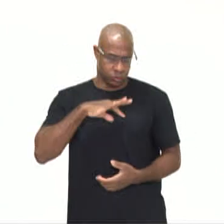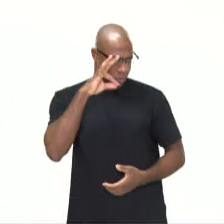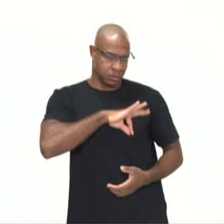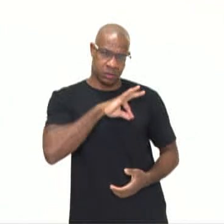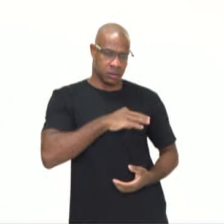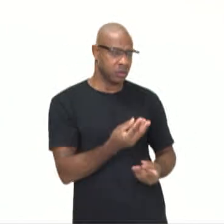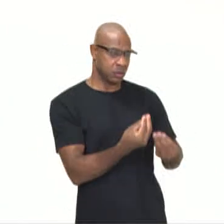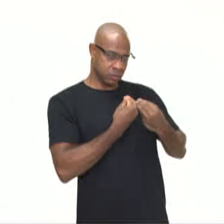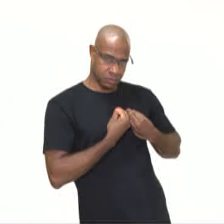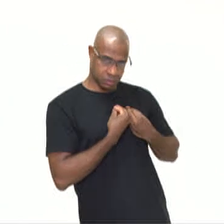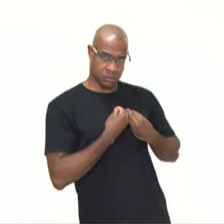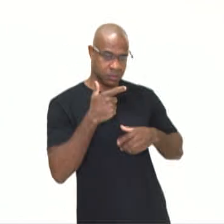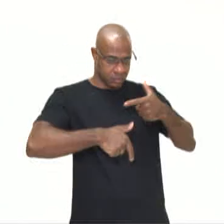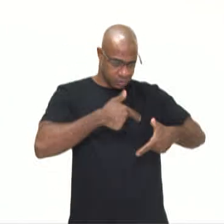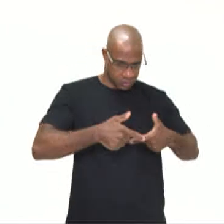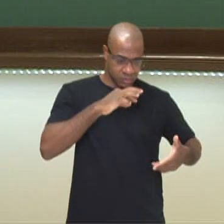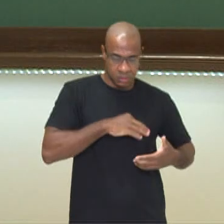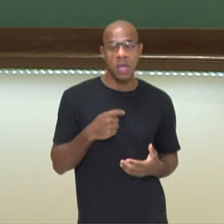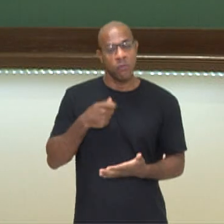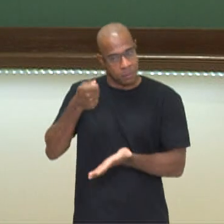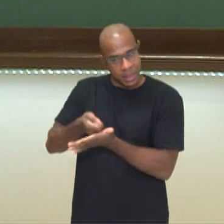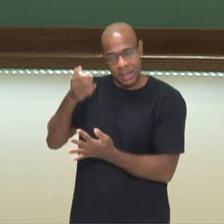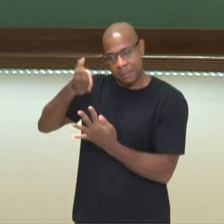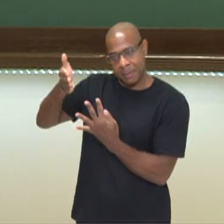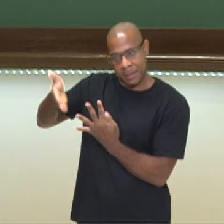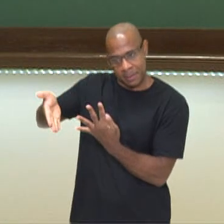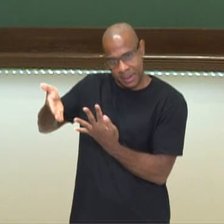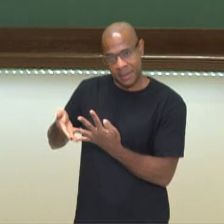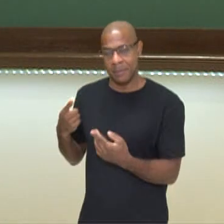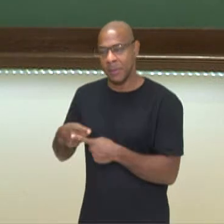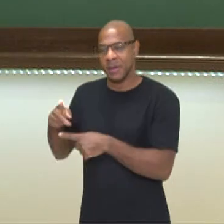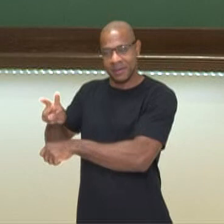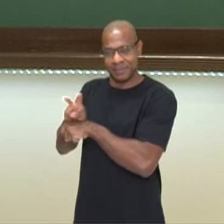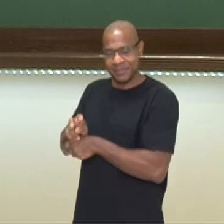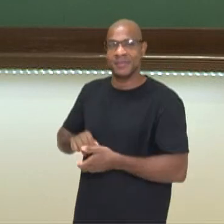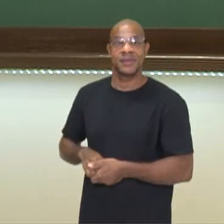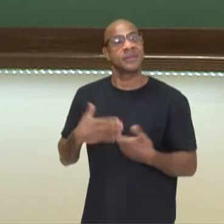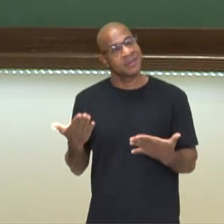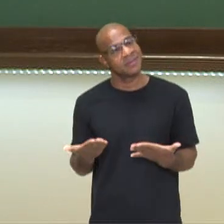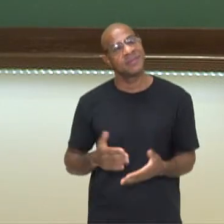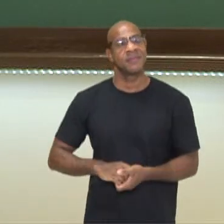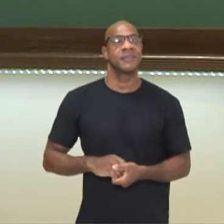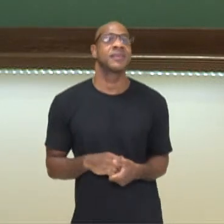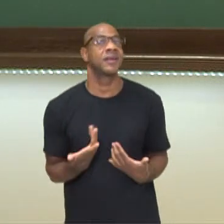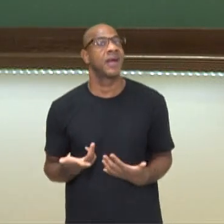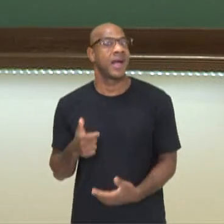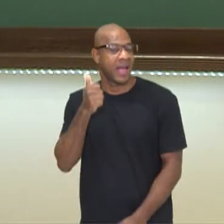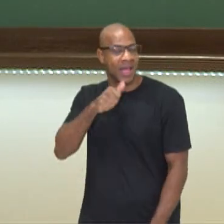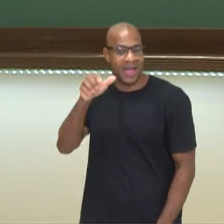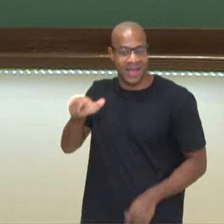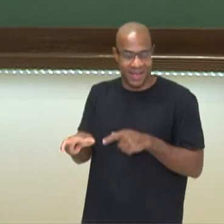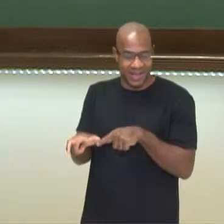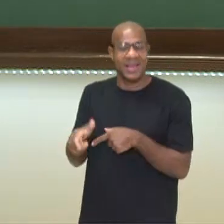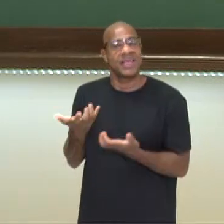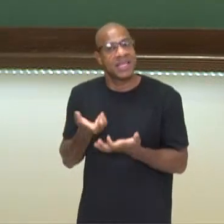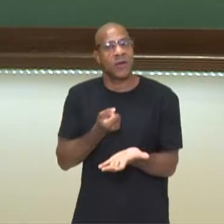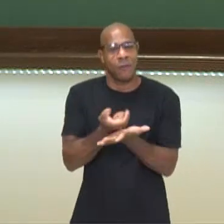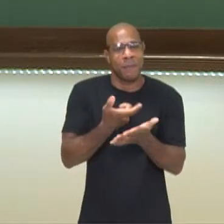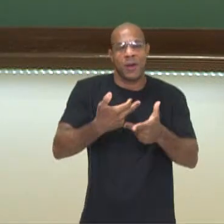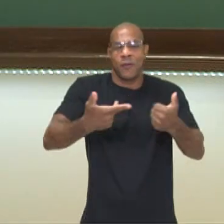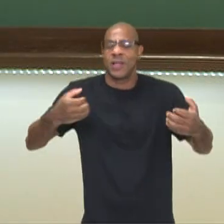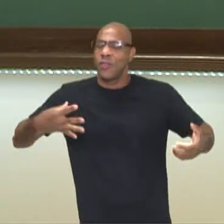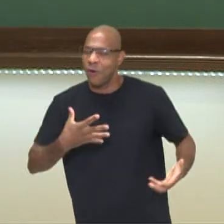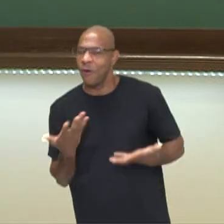sua avó pagar a parcela do empréstimo. Então, ela queria comprar ali algumas coisas novas, né? E ela decidiu